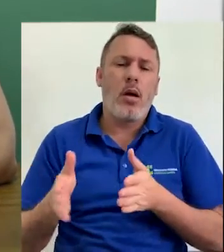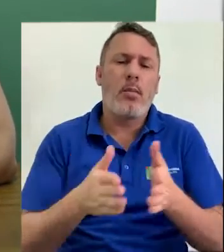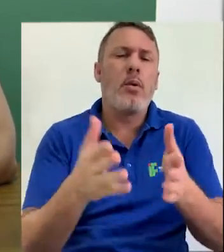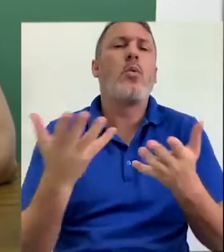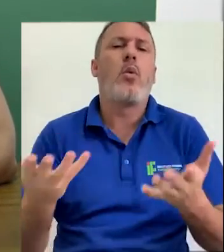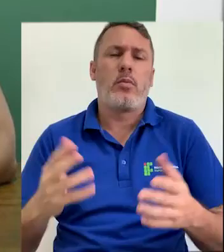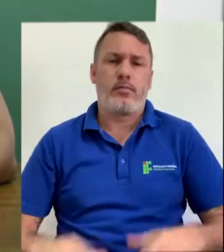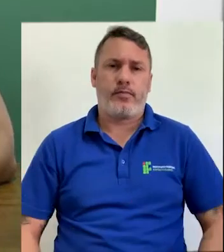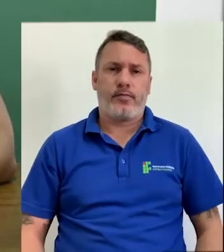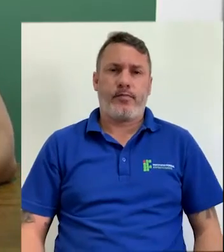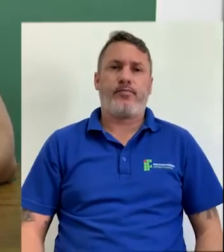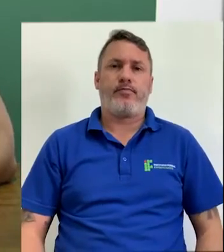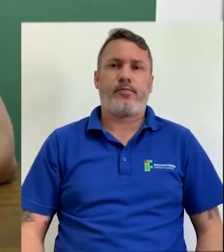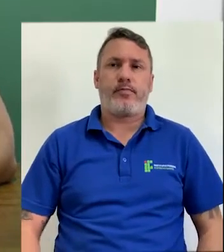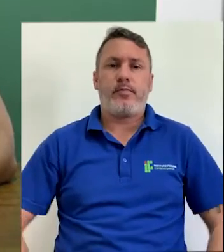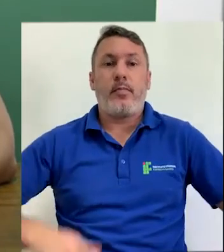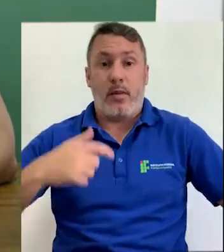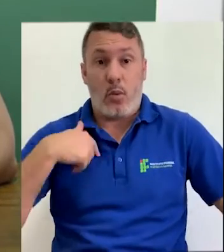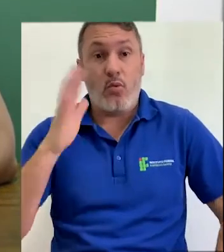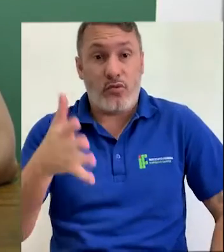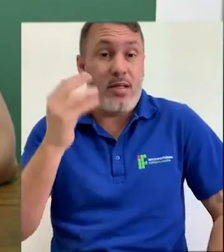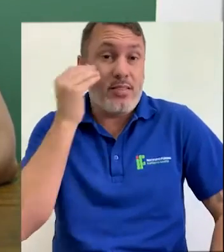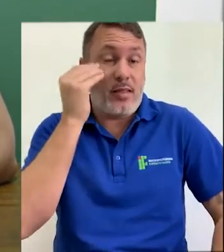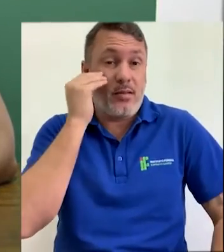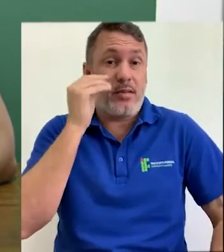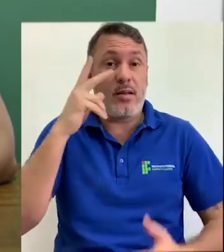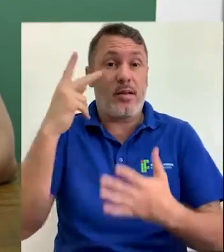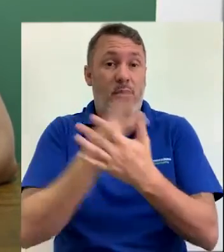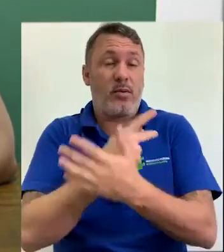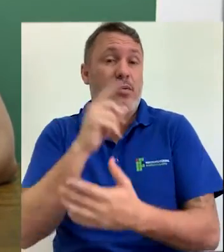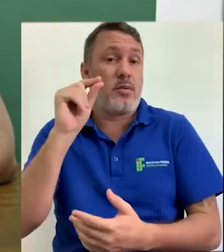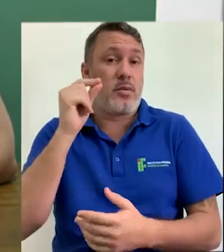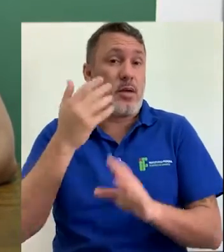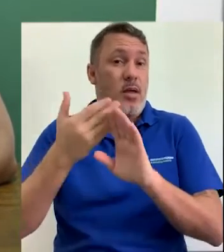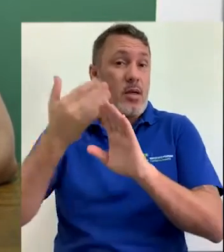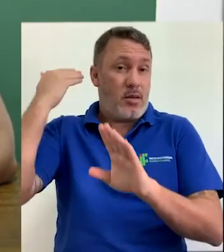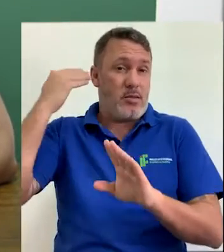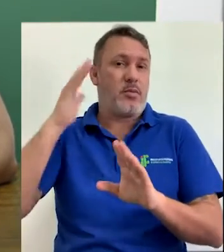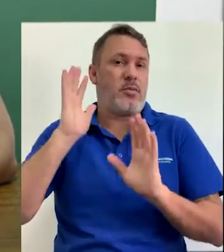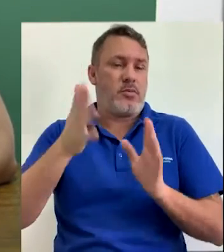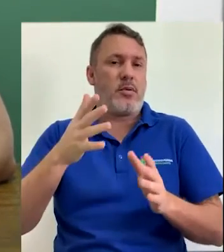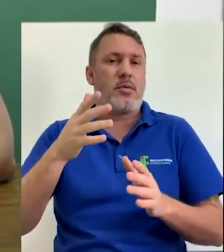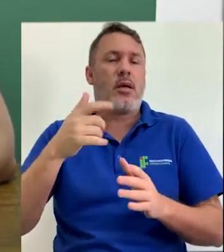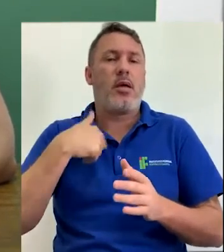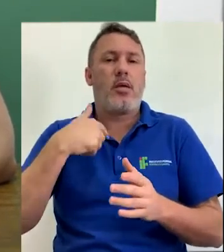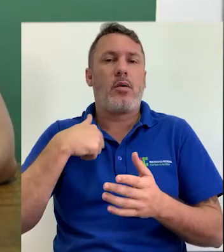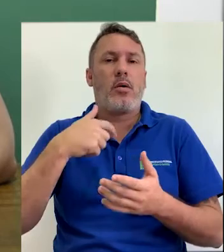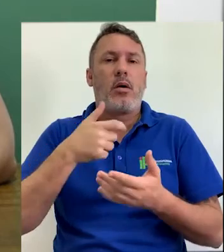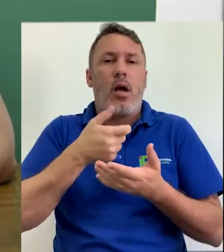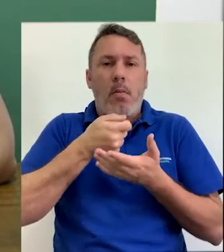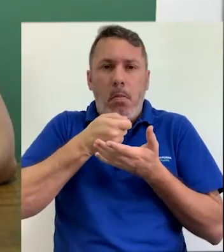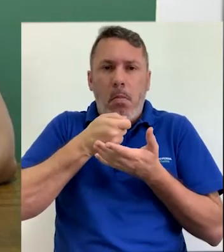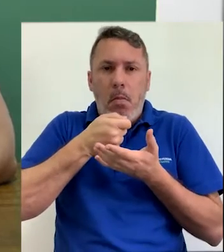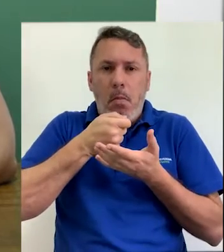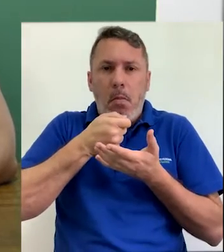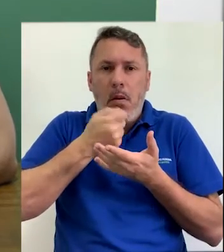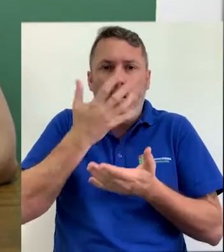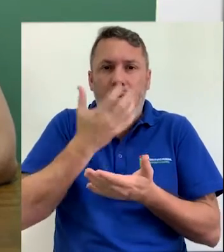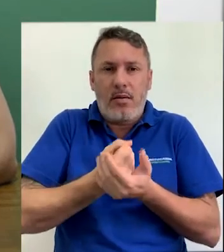Eu já gravei um áudio de uma explicação matemática, de um cálculo.